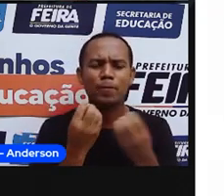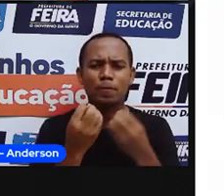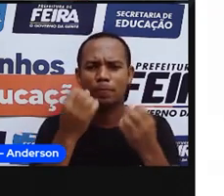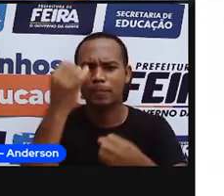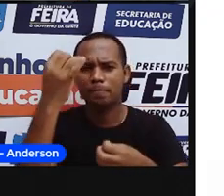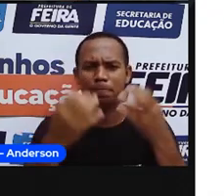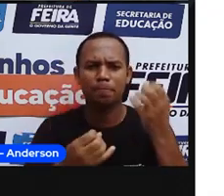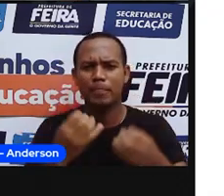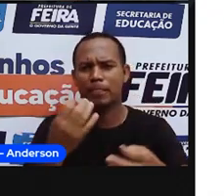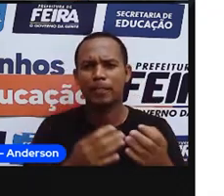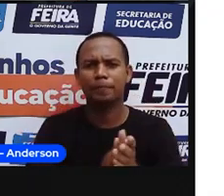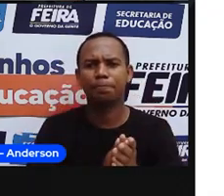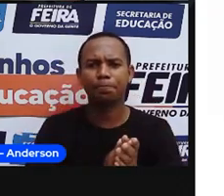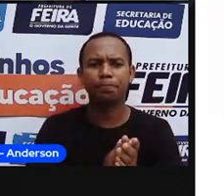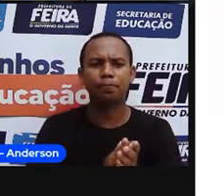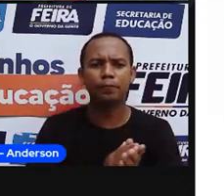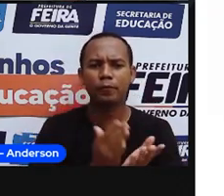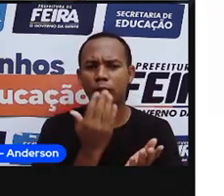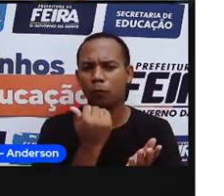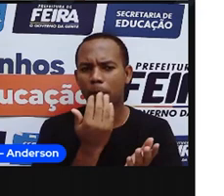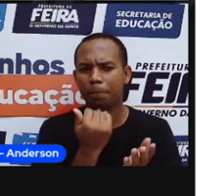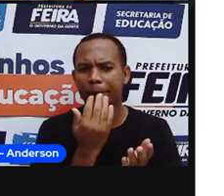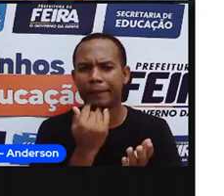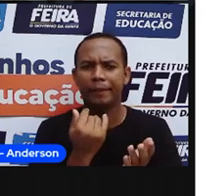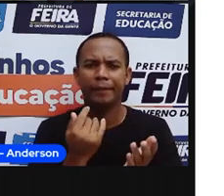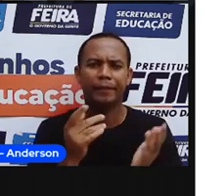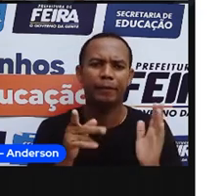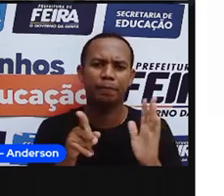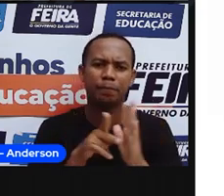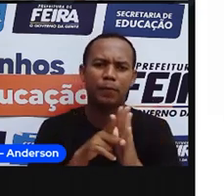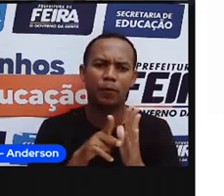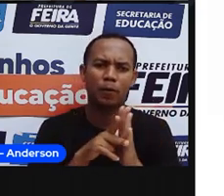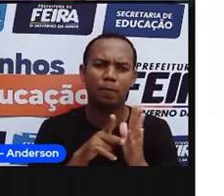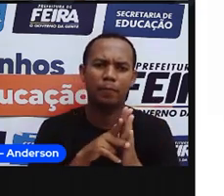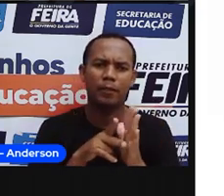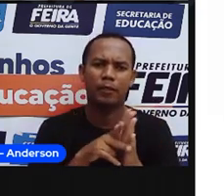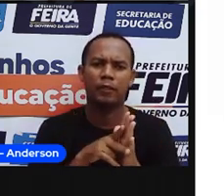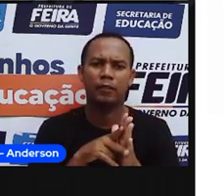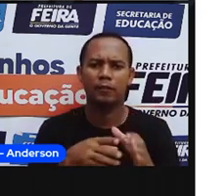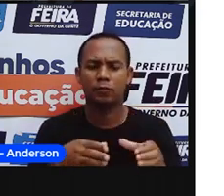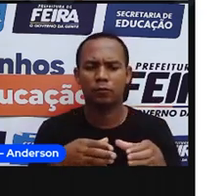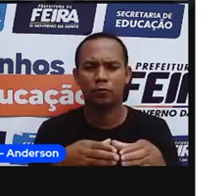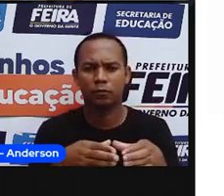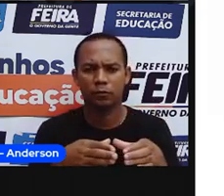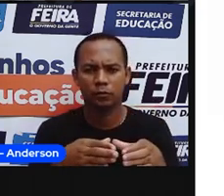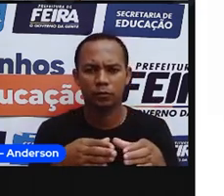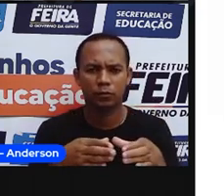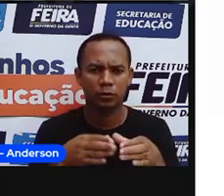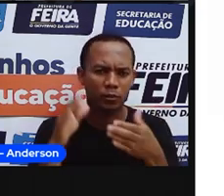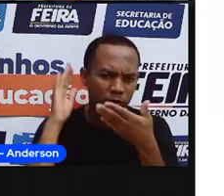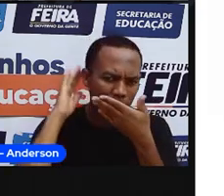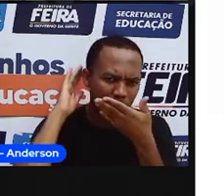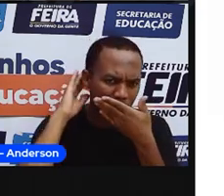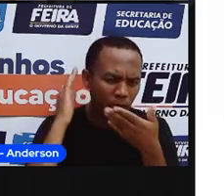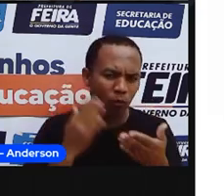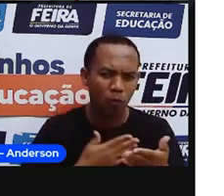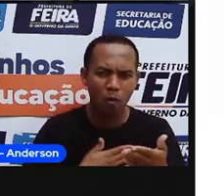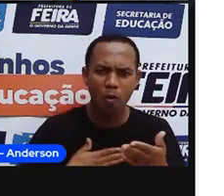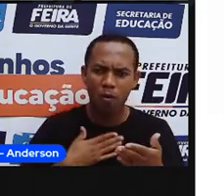Que é um prato, né, de origem indígena e que nós gostamos